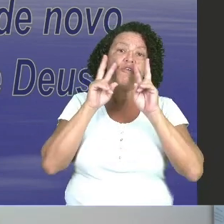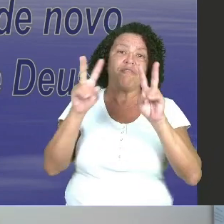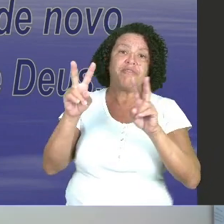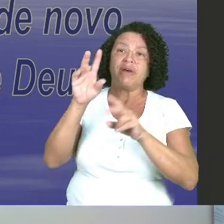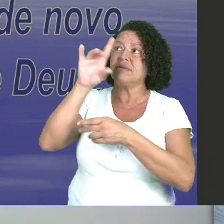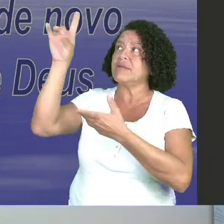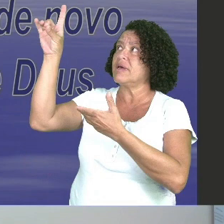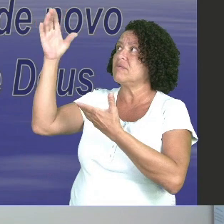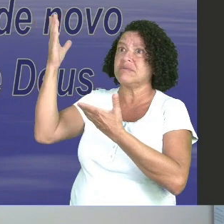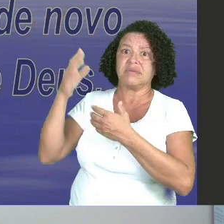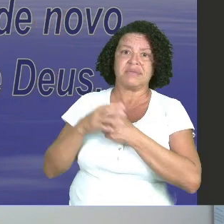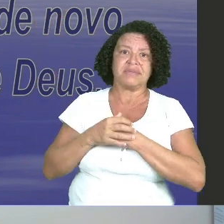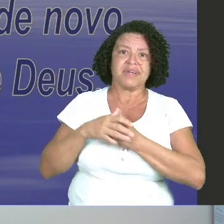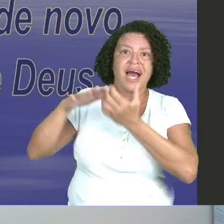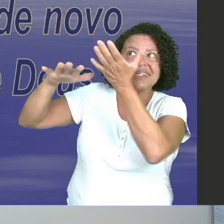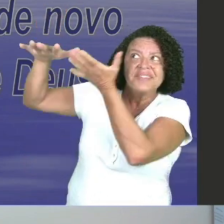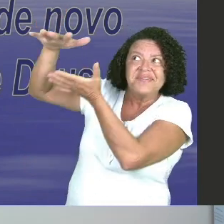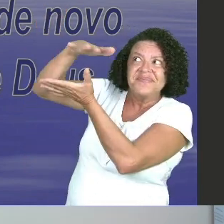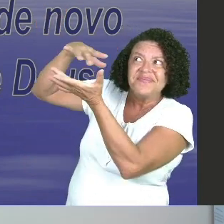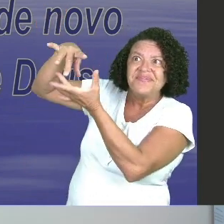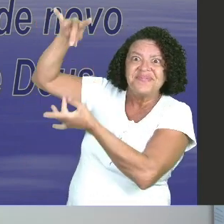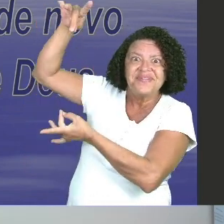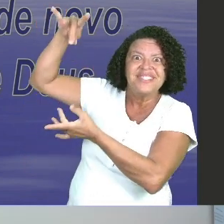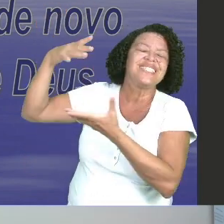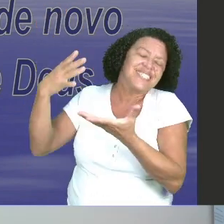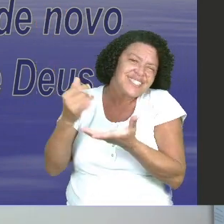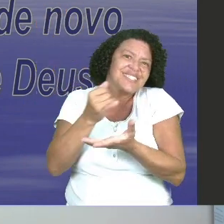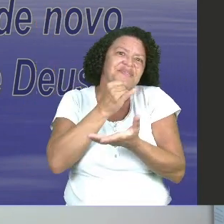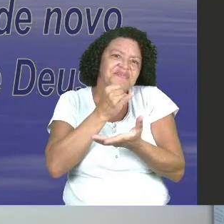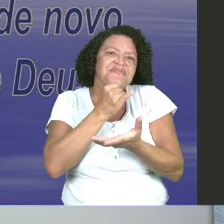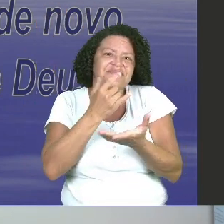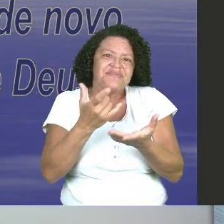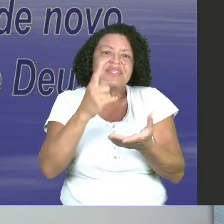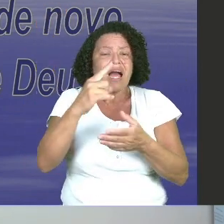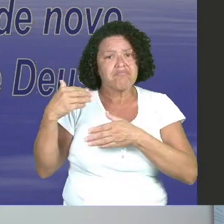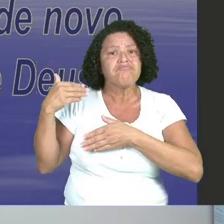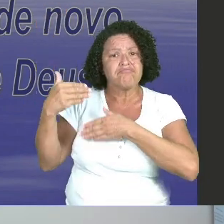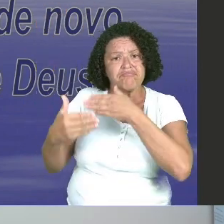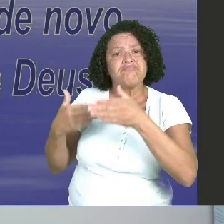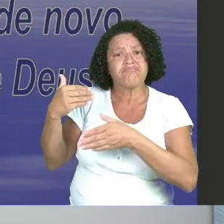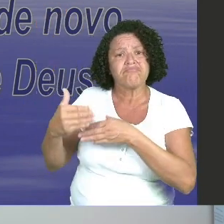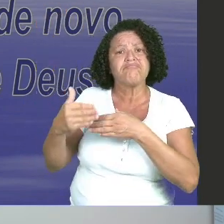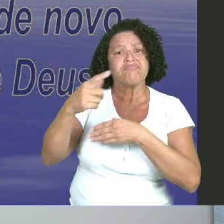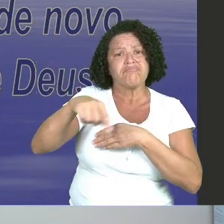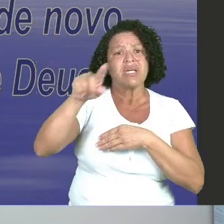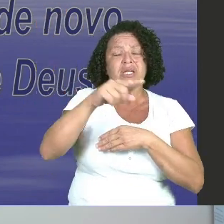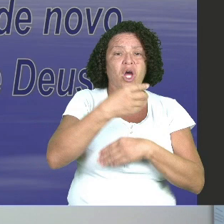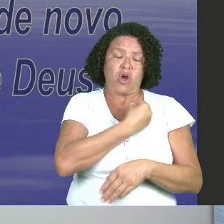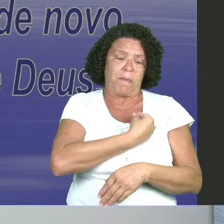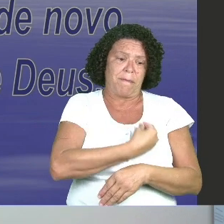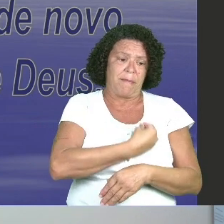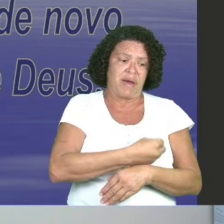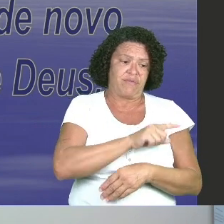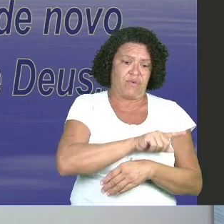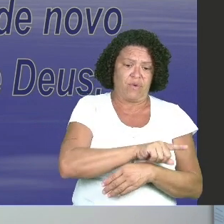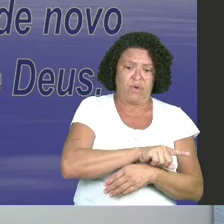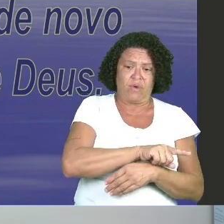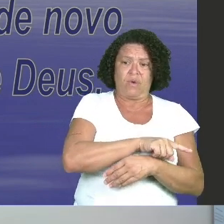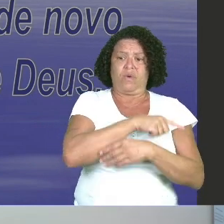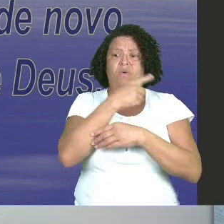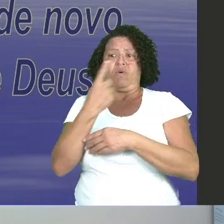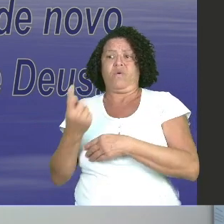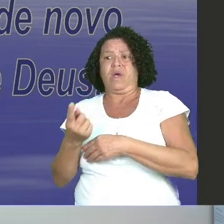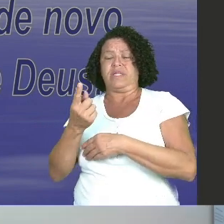de Deus. Porque, infelizmente, é um processo que você não passa de uma vida